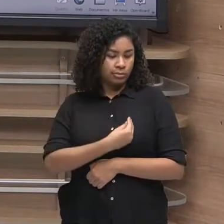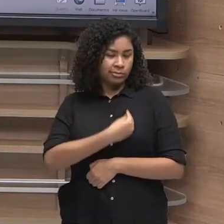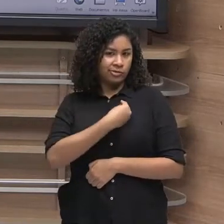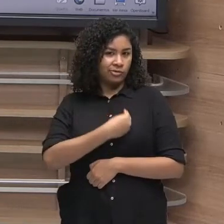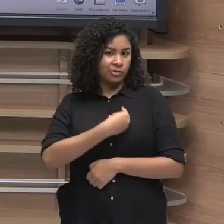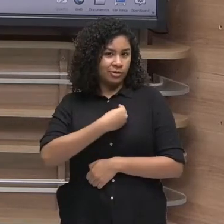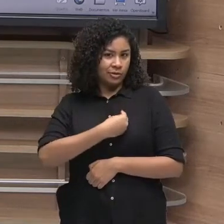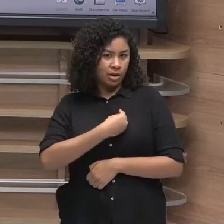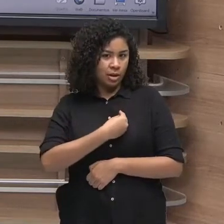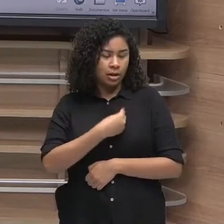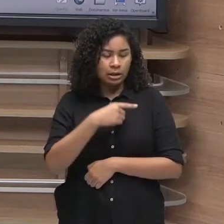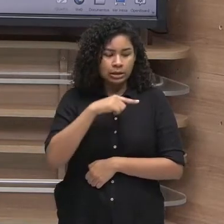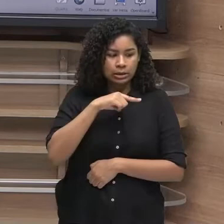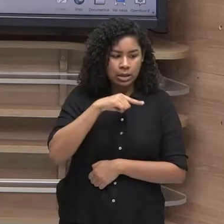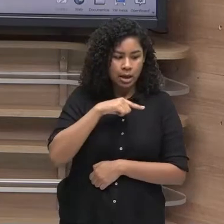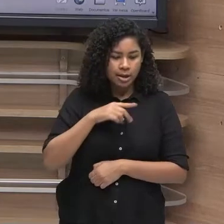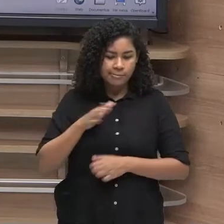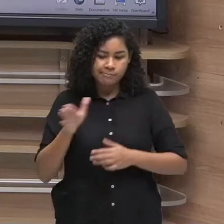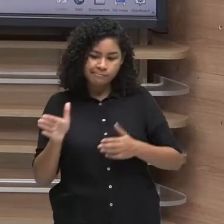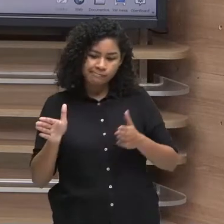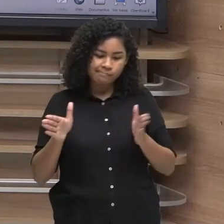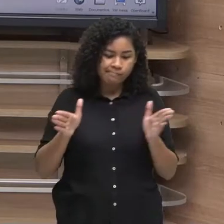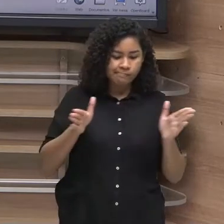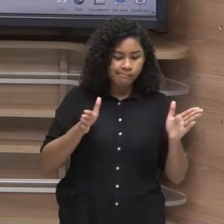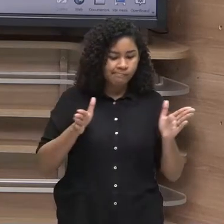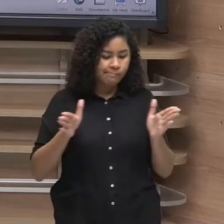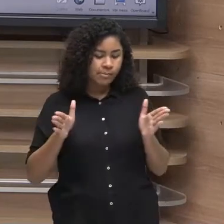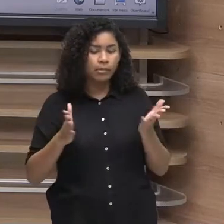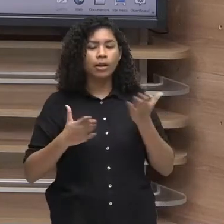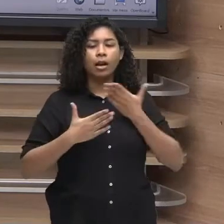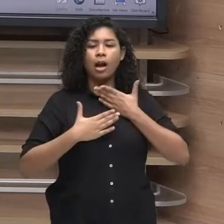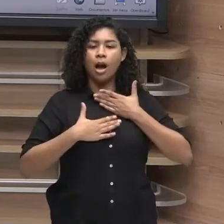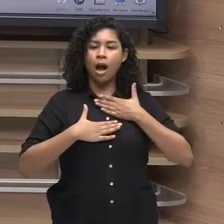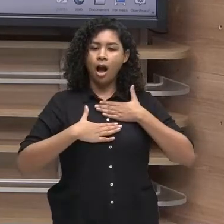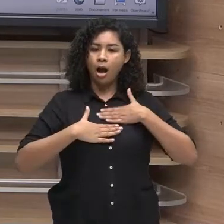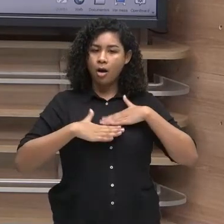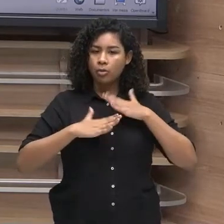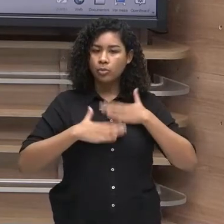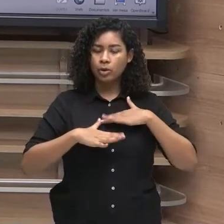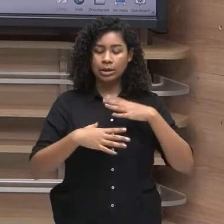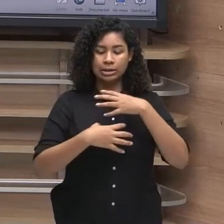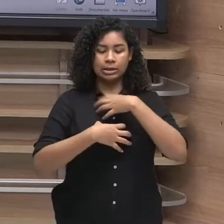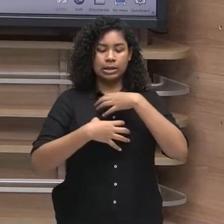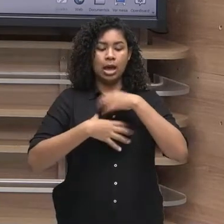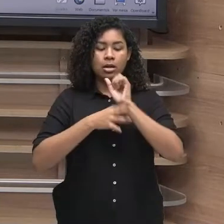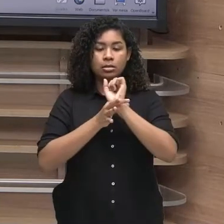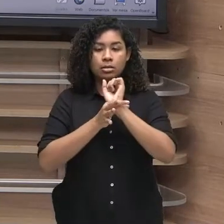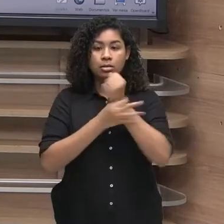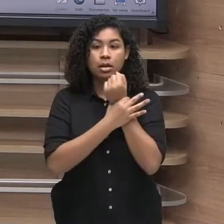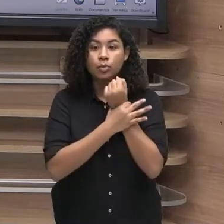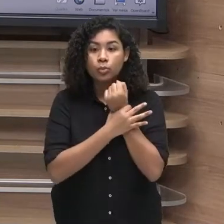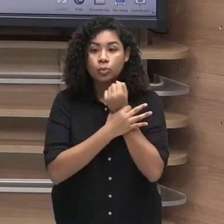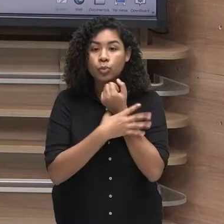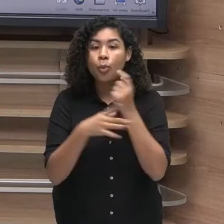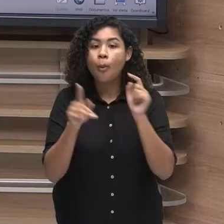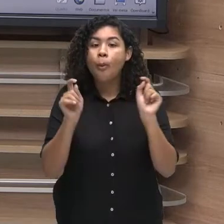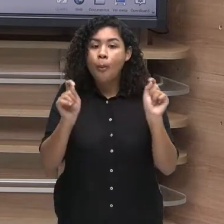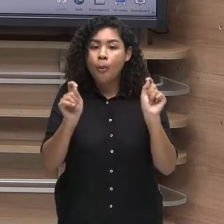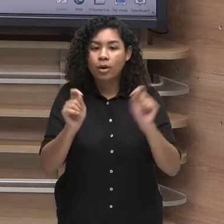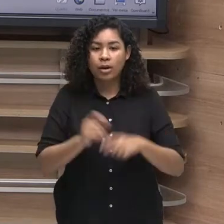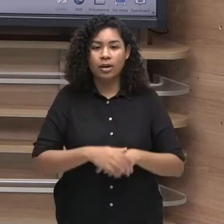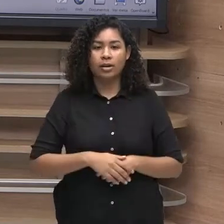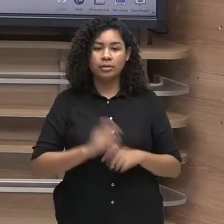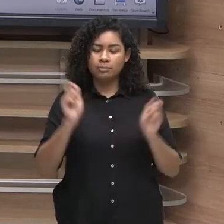bem, com muita certeza, com muita calma, com muita acolhida, aí você está